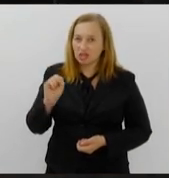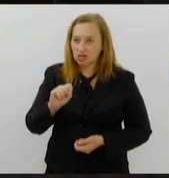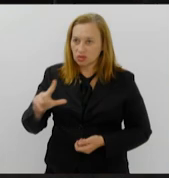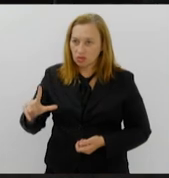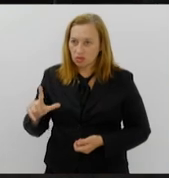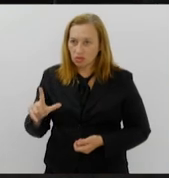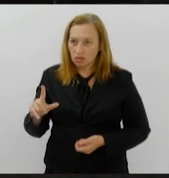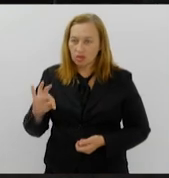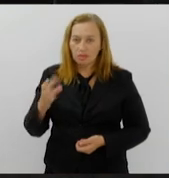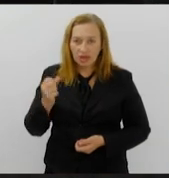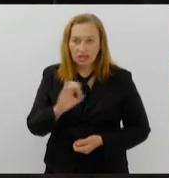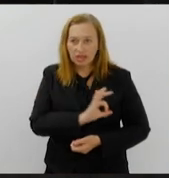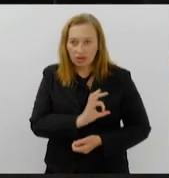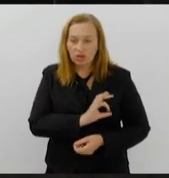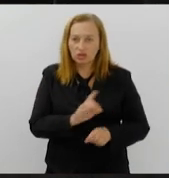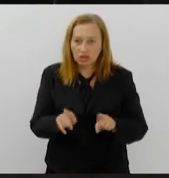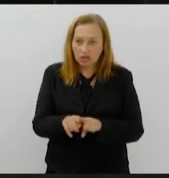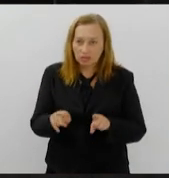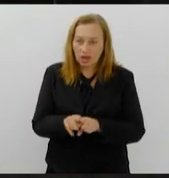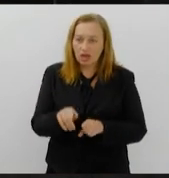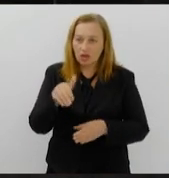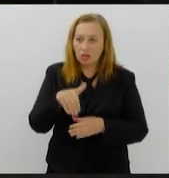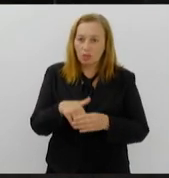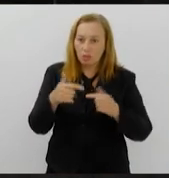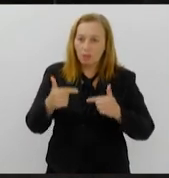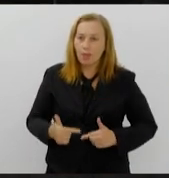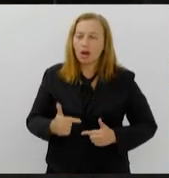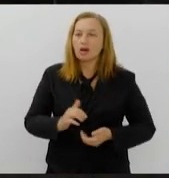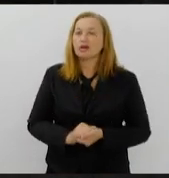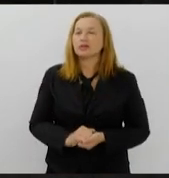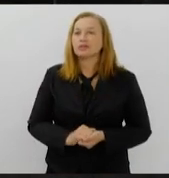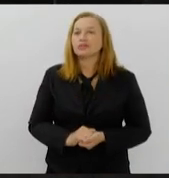A Marta Rocha também, abstenção.